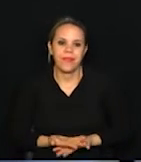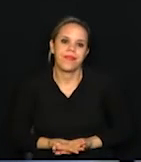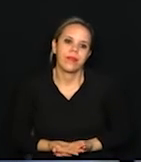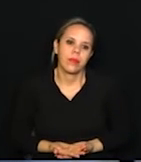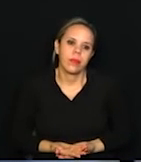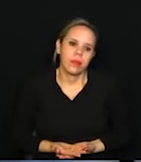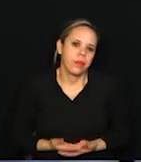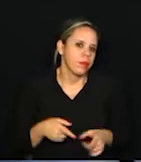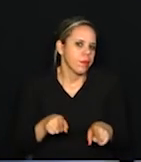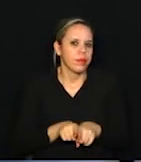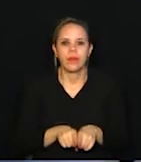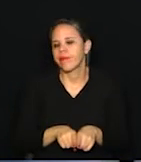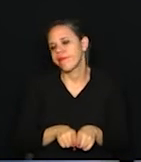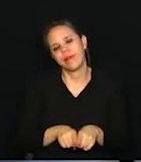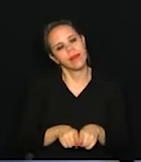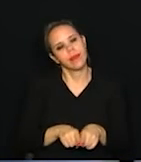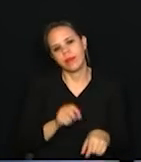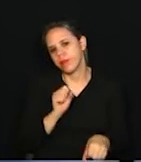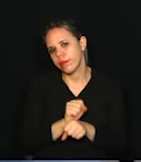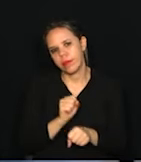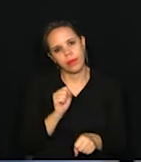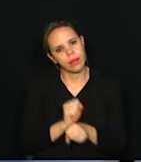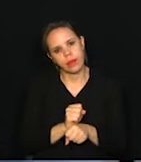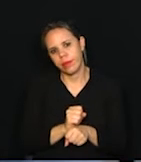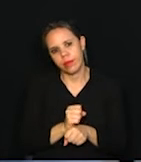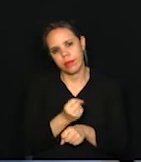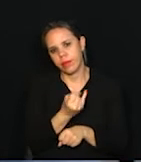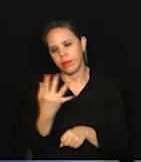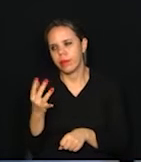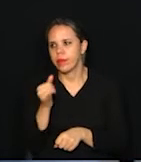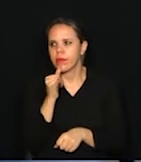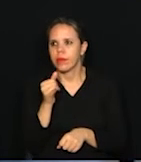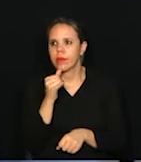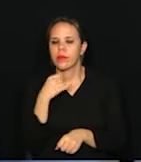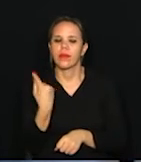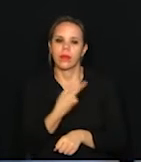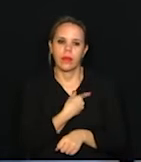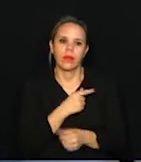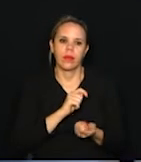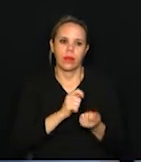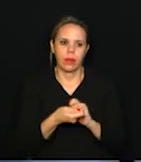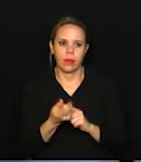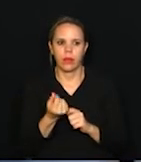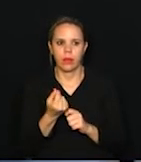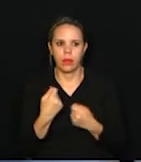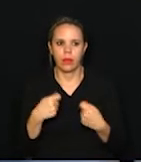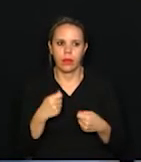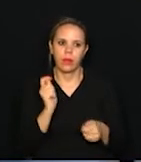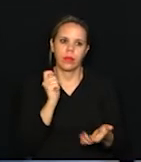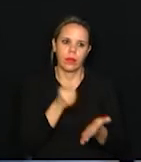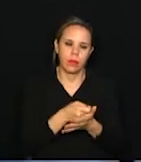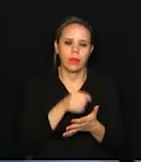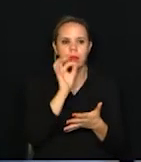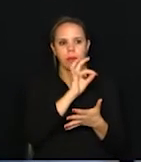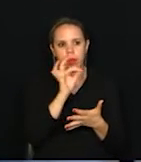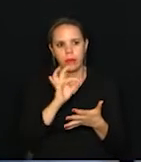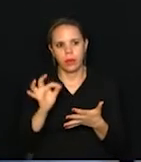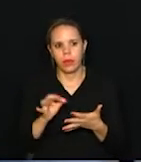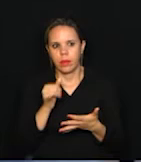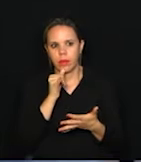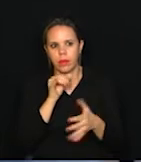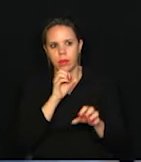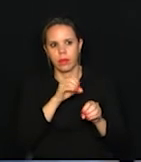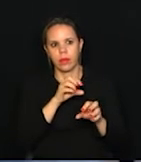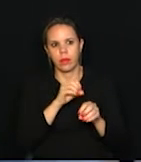gente também não tem engessado o percentual, porque a gente adapta para as necessidades. Por exemplo, no caso de educação